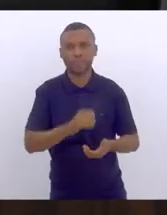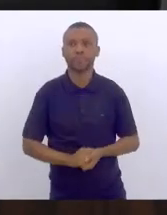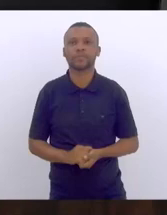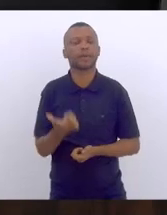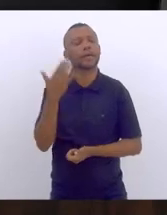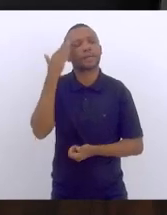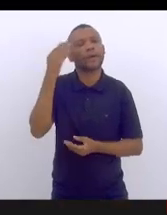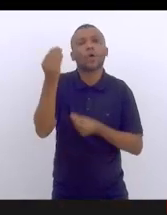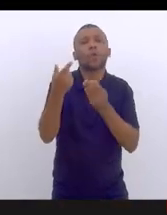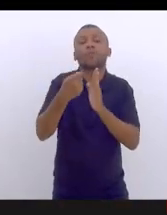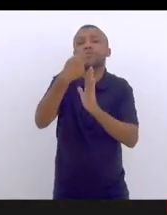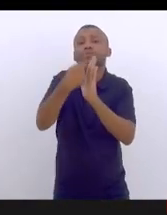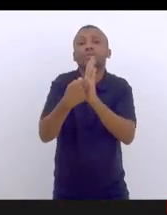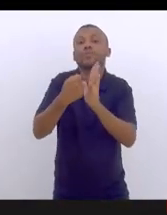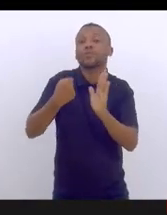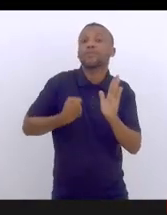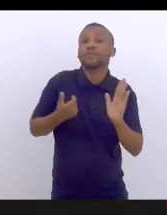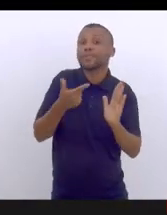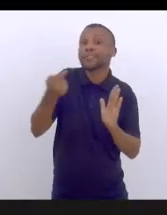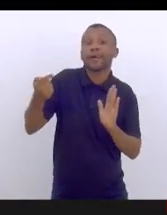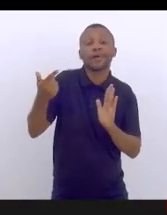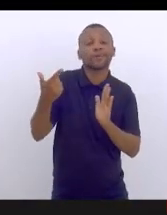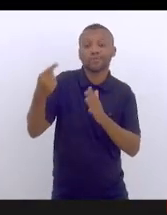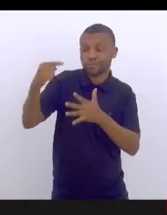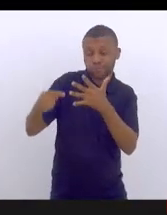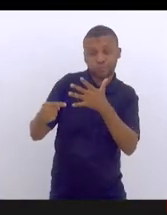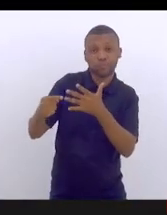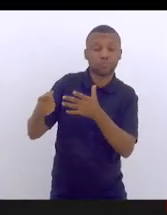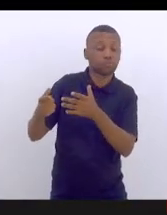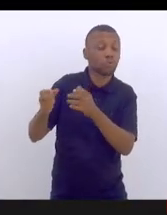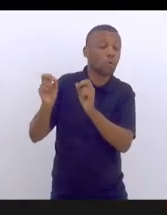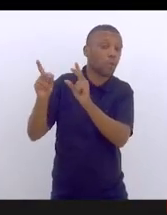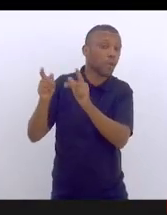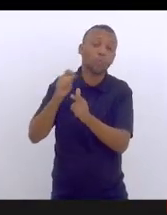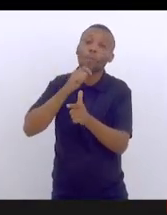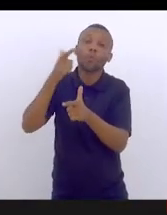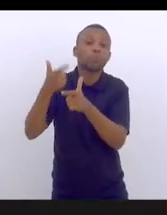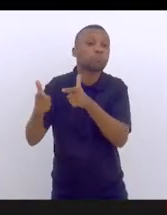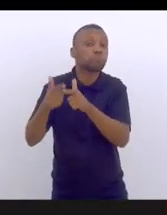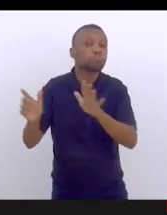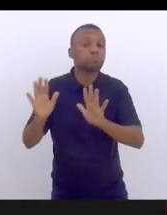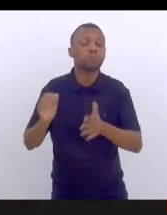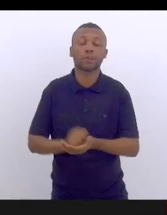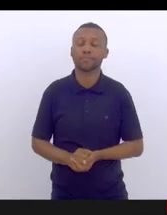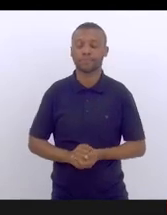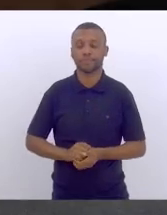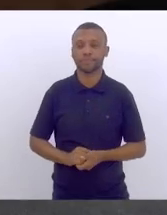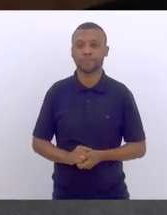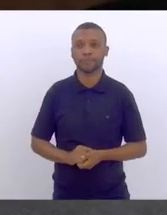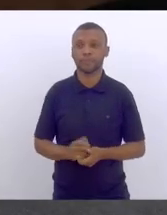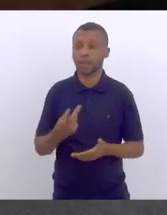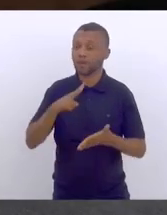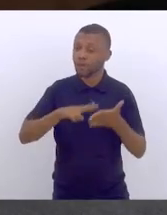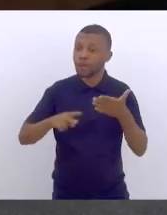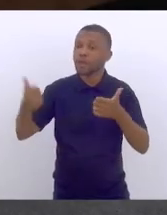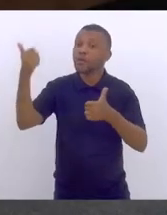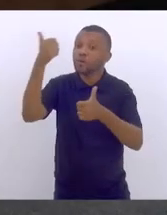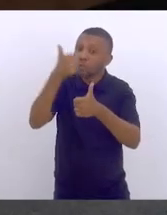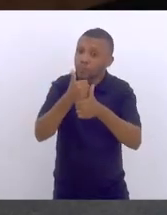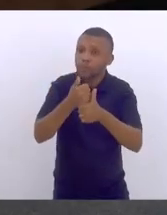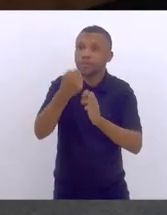como é que ficou da emenda 27. O resto, para mim, está tudo legal. Mas eu vou... Ele não compra... Eu vou ler o